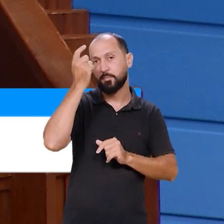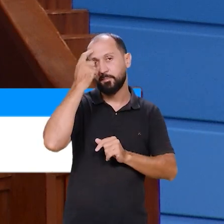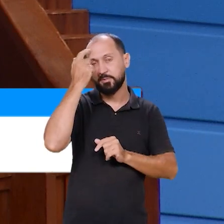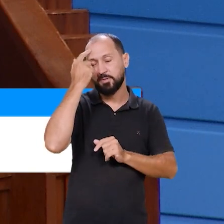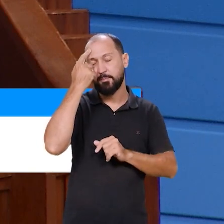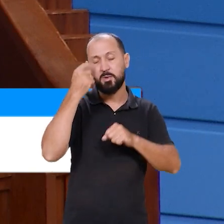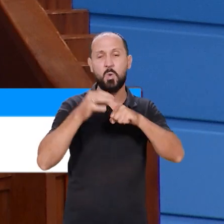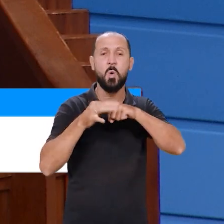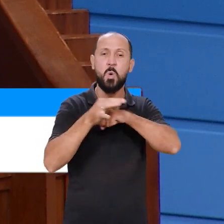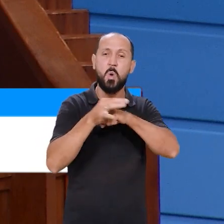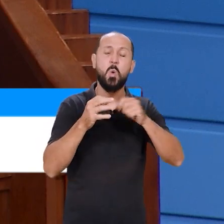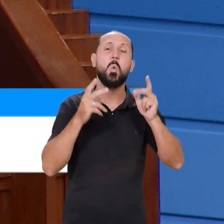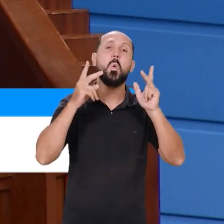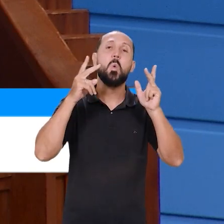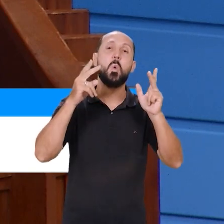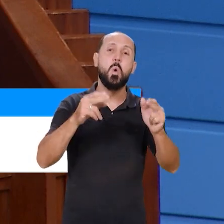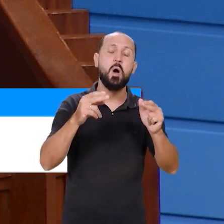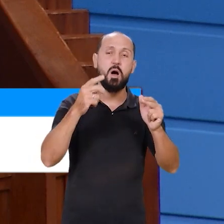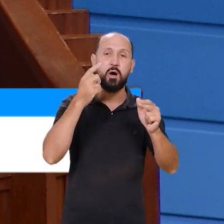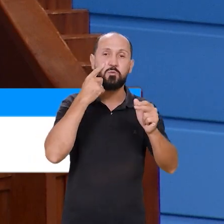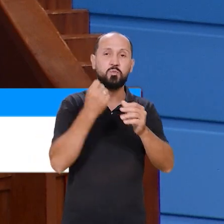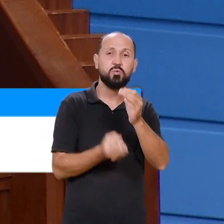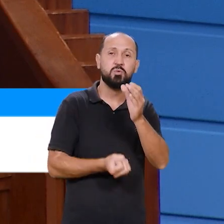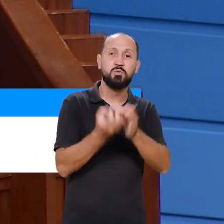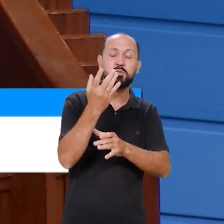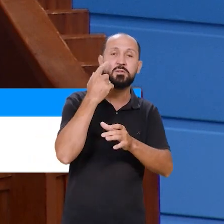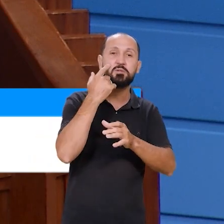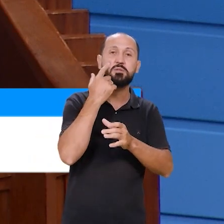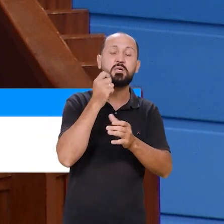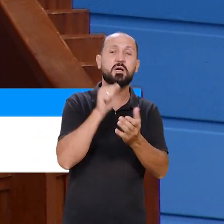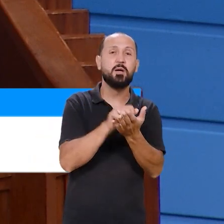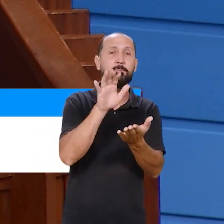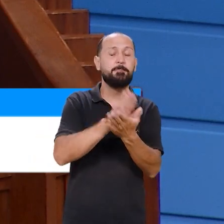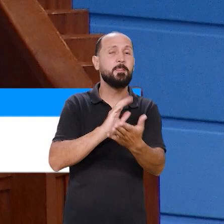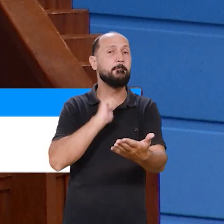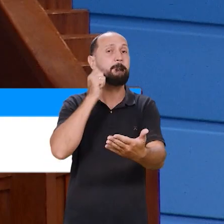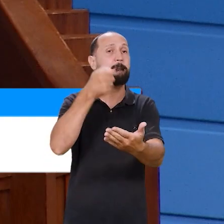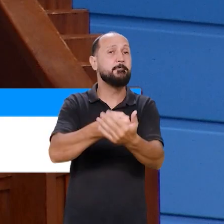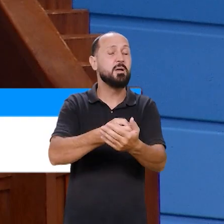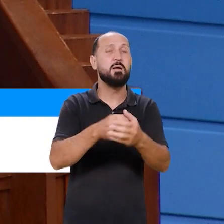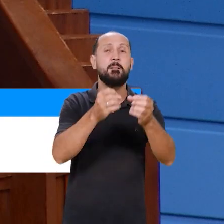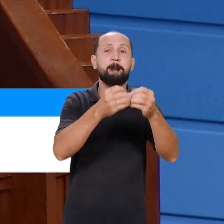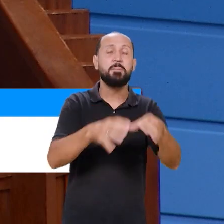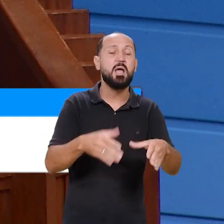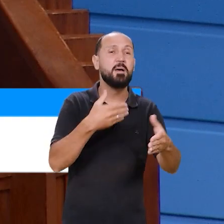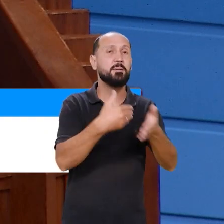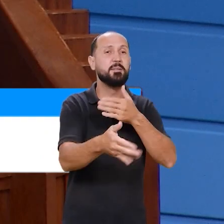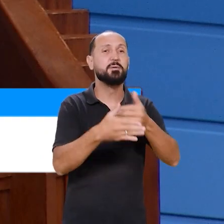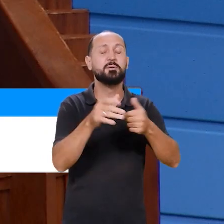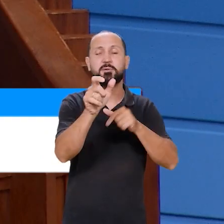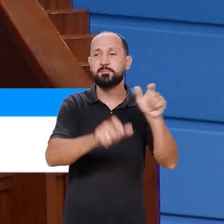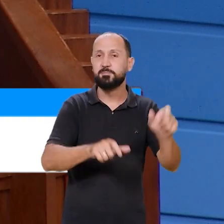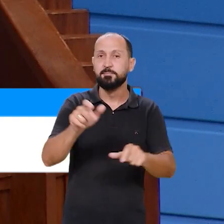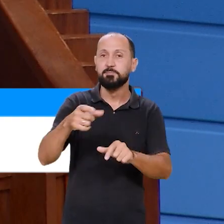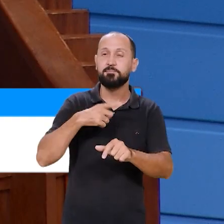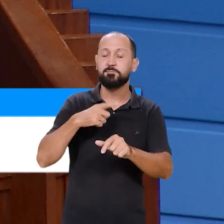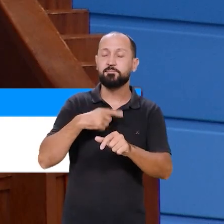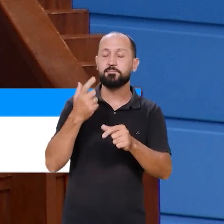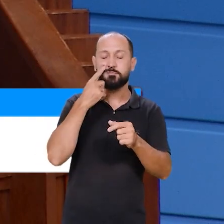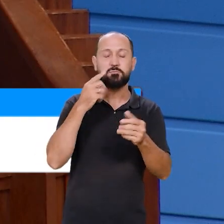do pensamento crítico. Na mesma esteira, ela cria a indenização e reparação de danos para quem